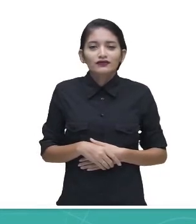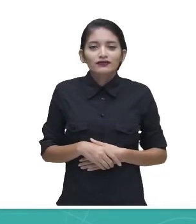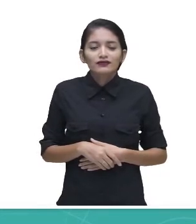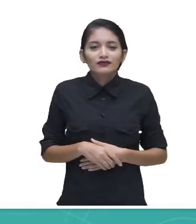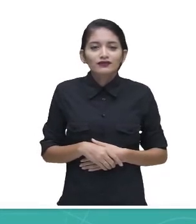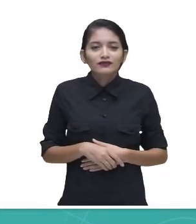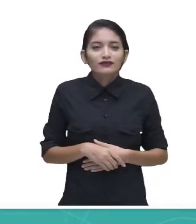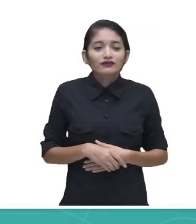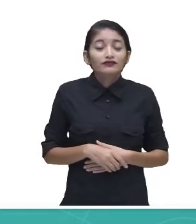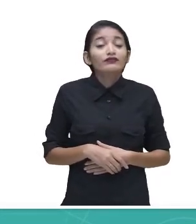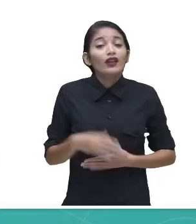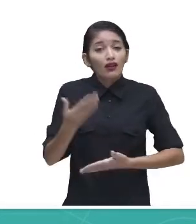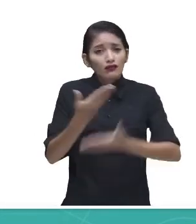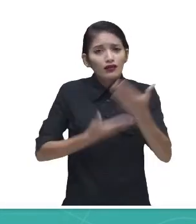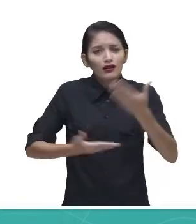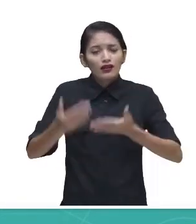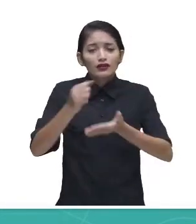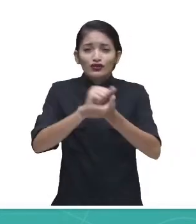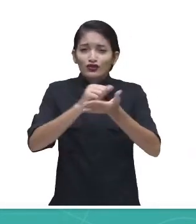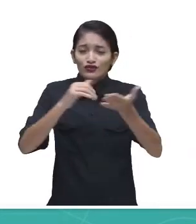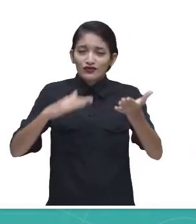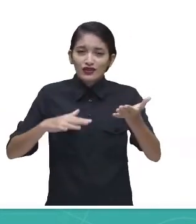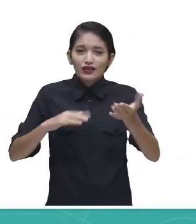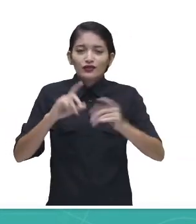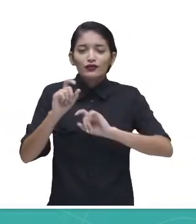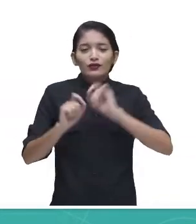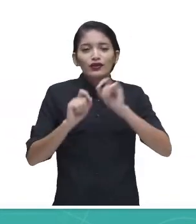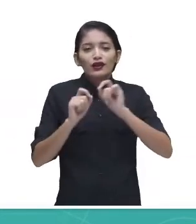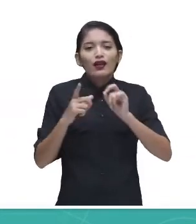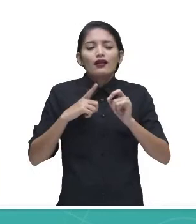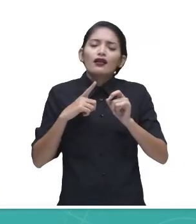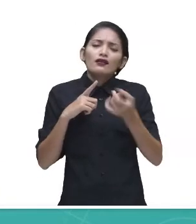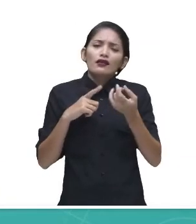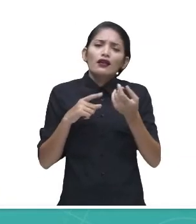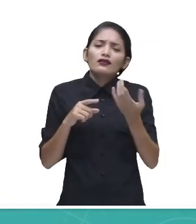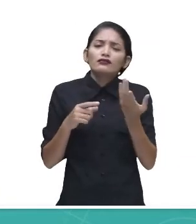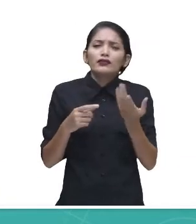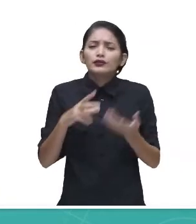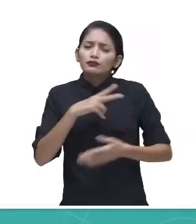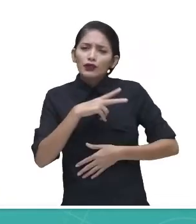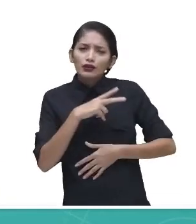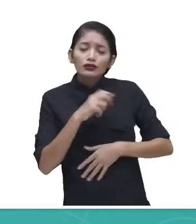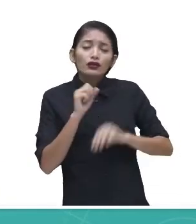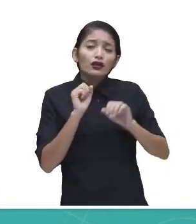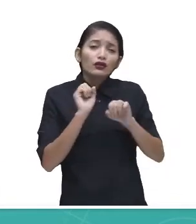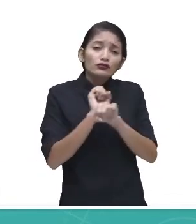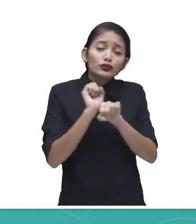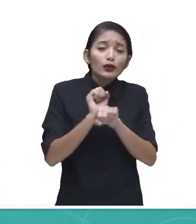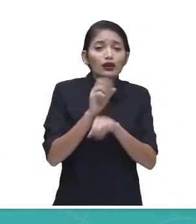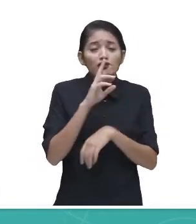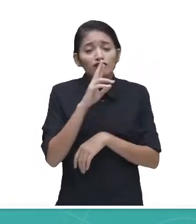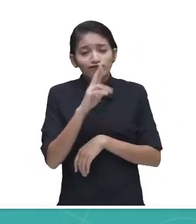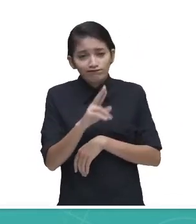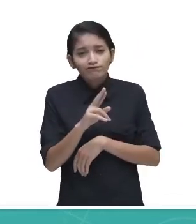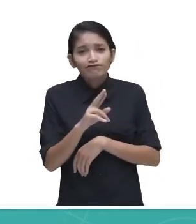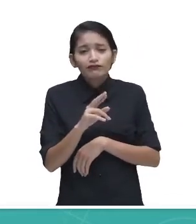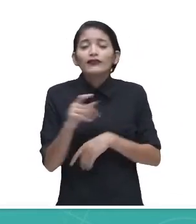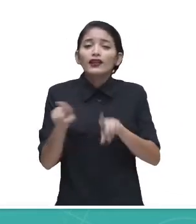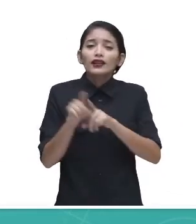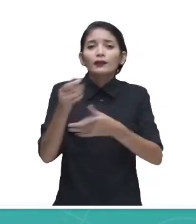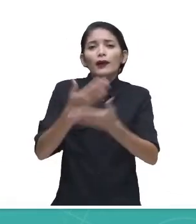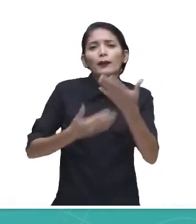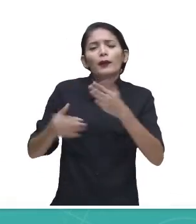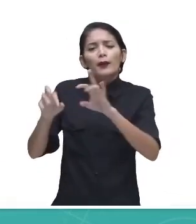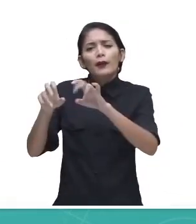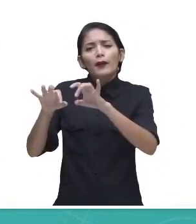Essa dinâmica local interativa, ela tem algumas questões pessoais, espero que vocês consigam responder e participem no chat